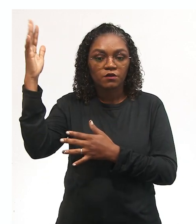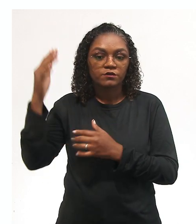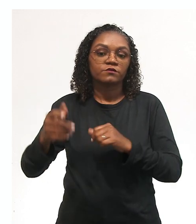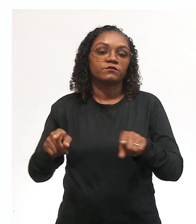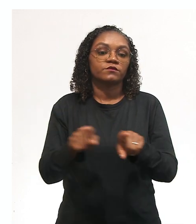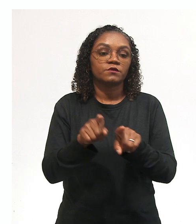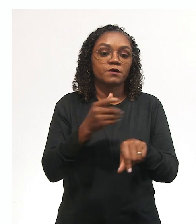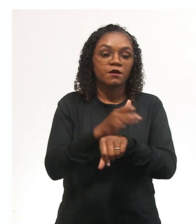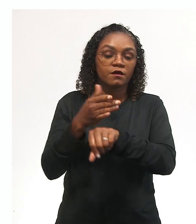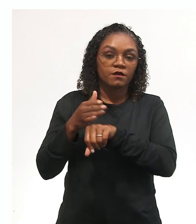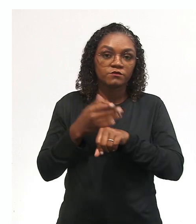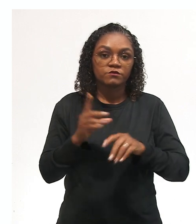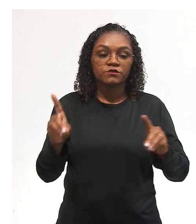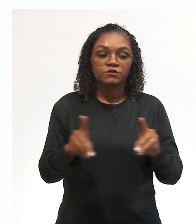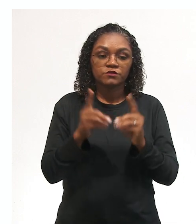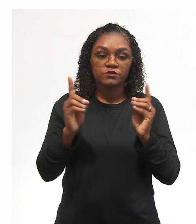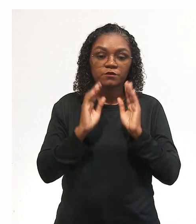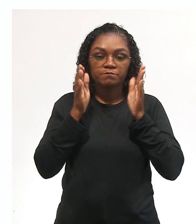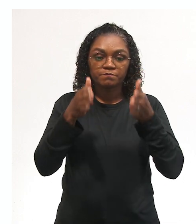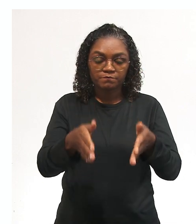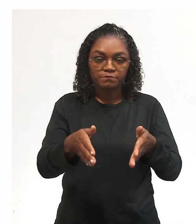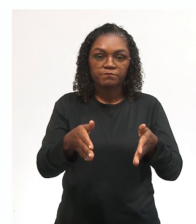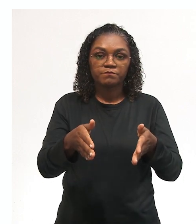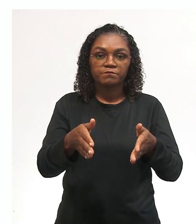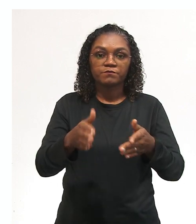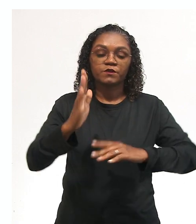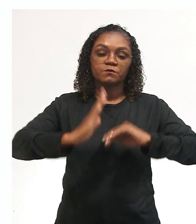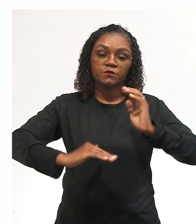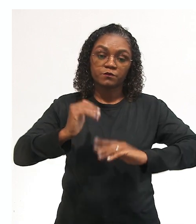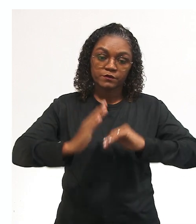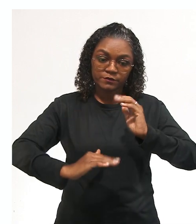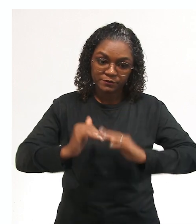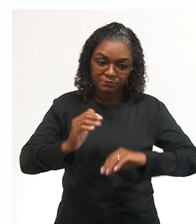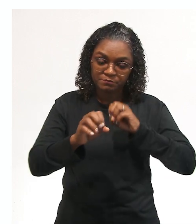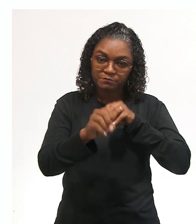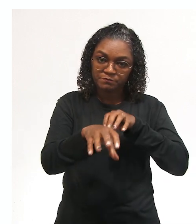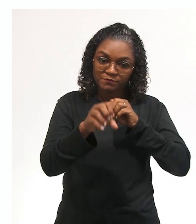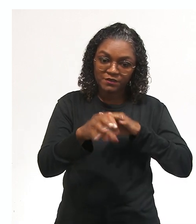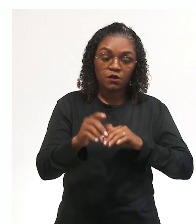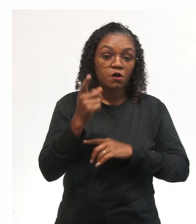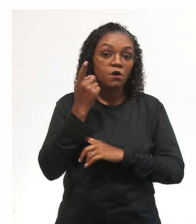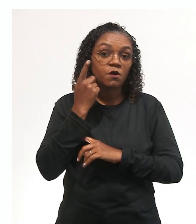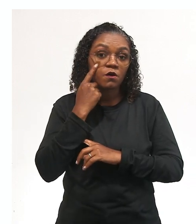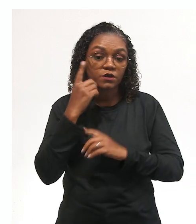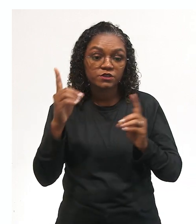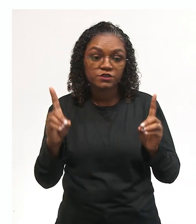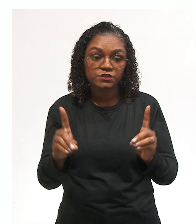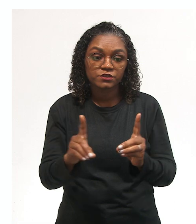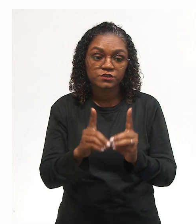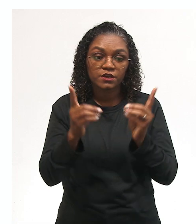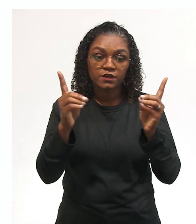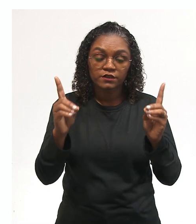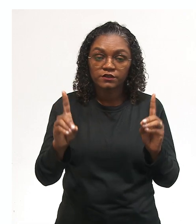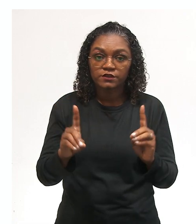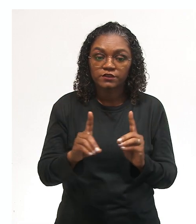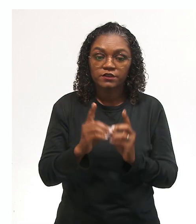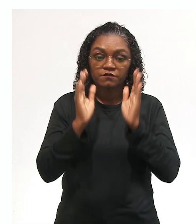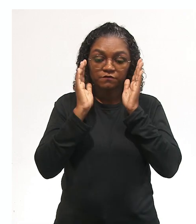aplicada à educação profissional e tecnológica. Observem que é